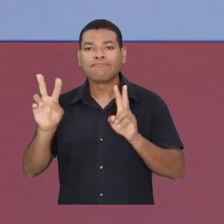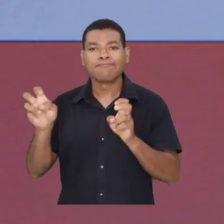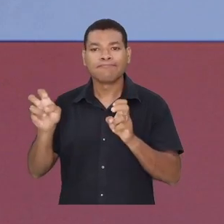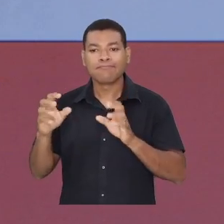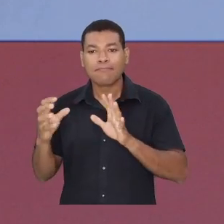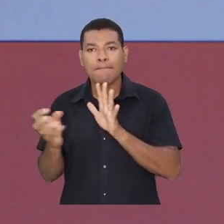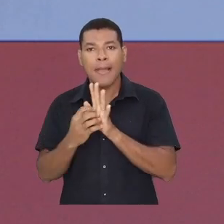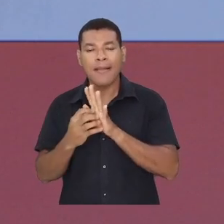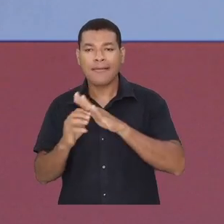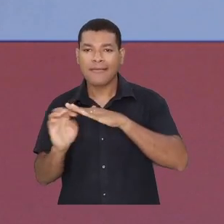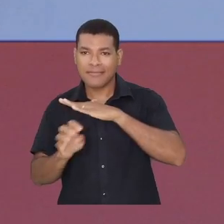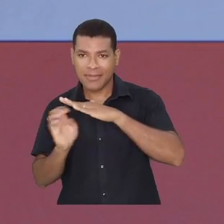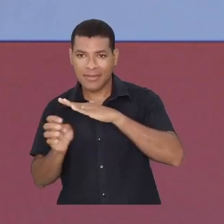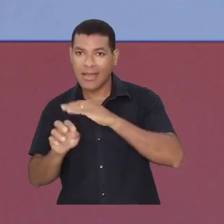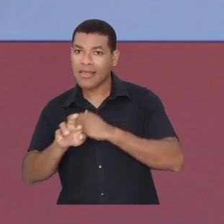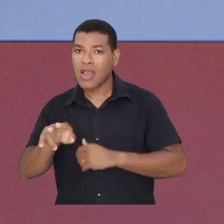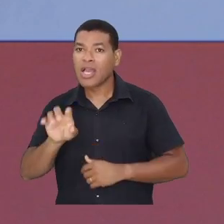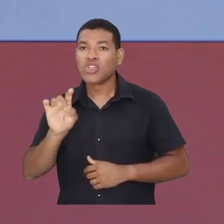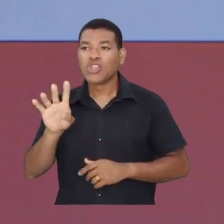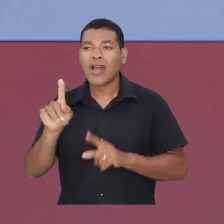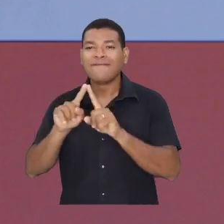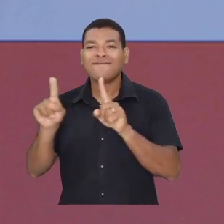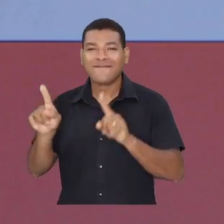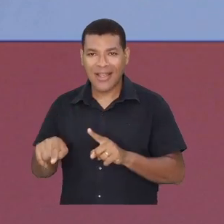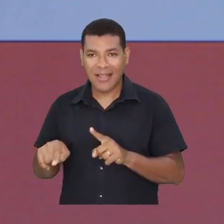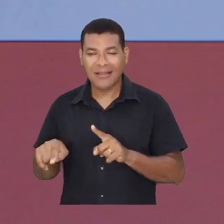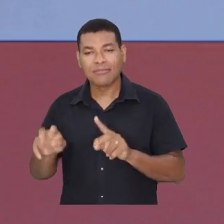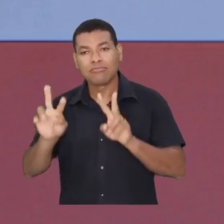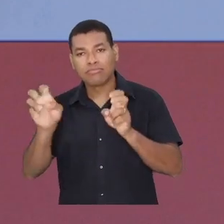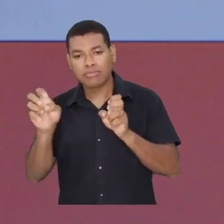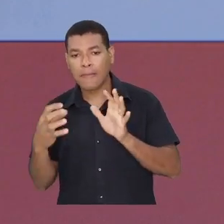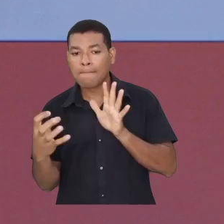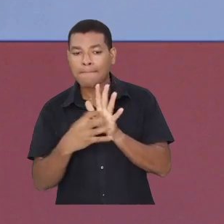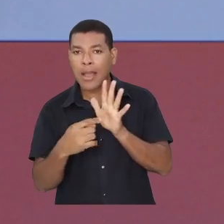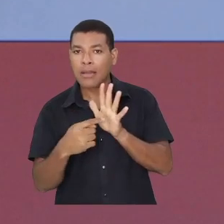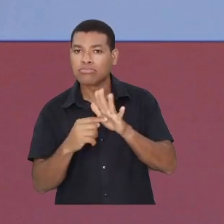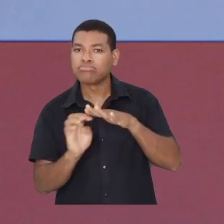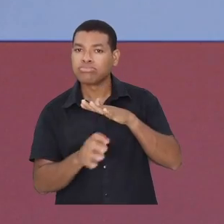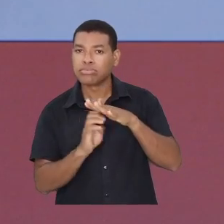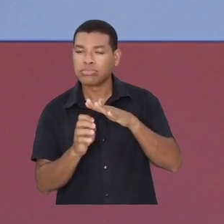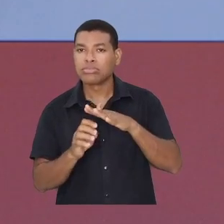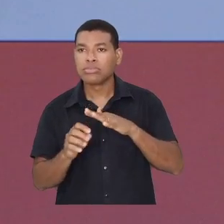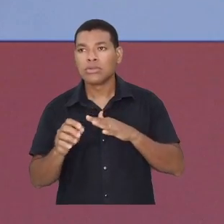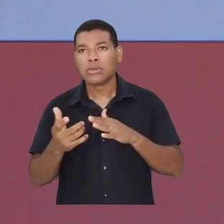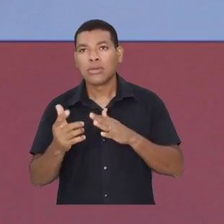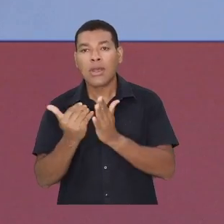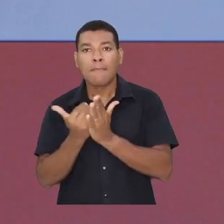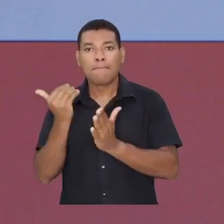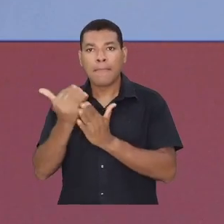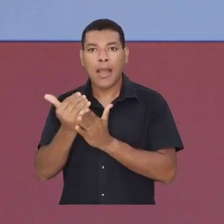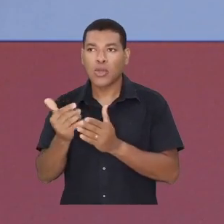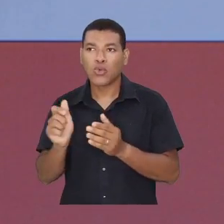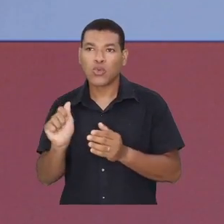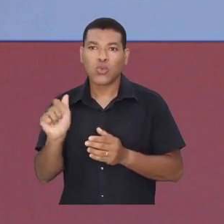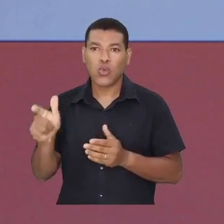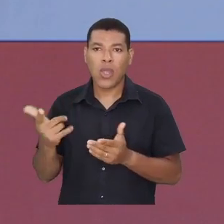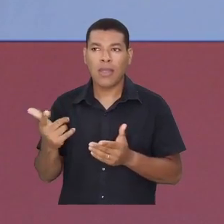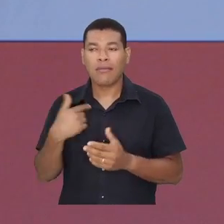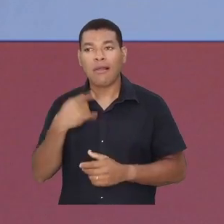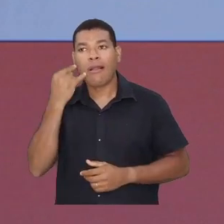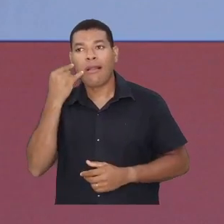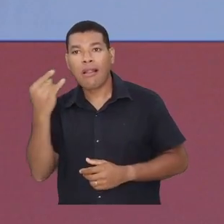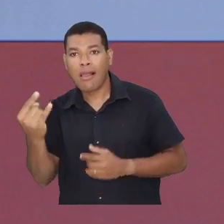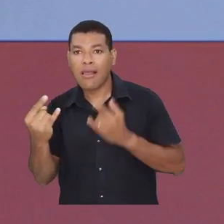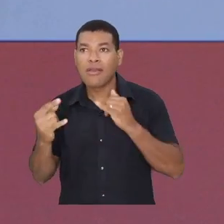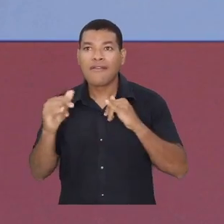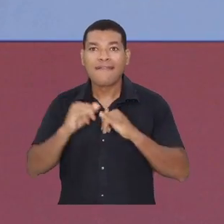marca empregadora, né? Não só sobre a vaga em si. Falar de marca empregadora extrapola as paredes aí da atração,